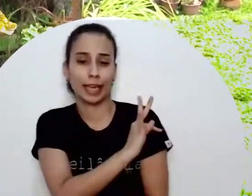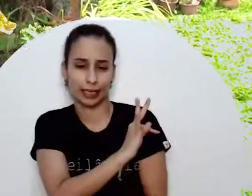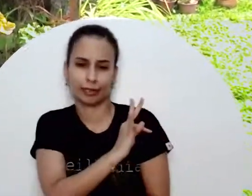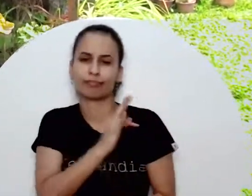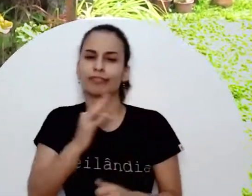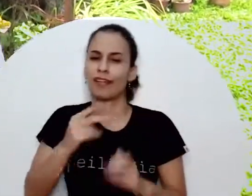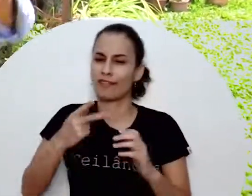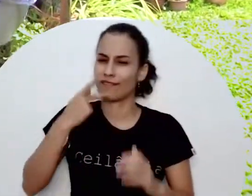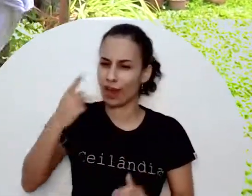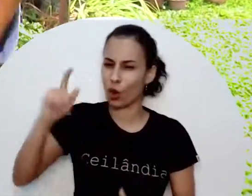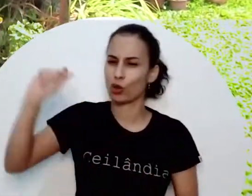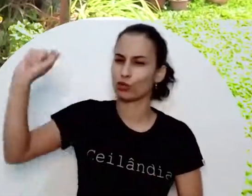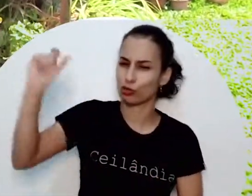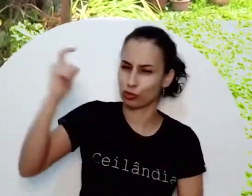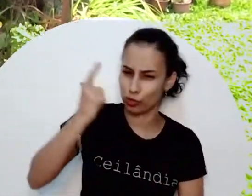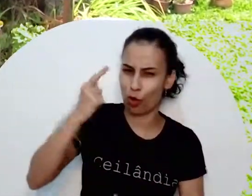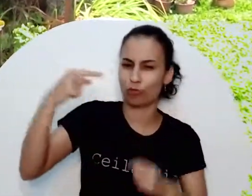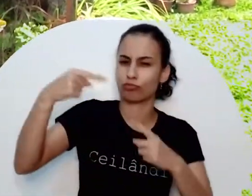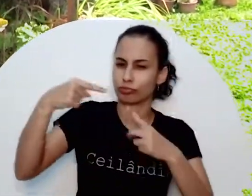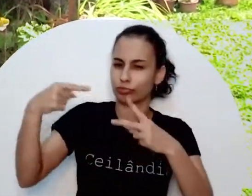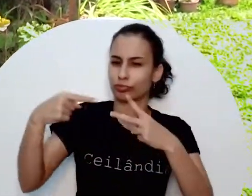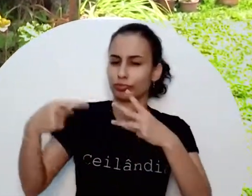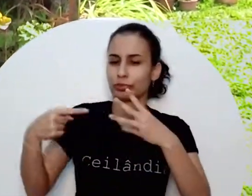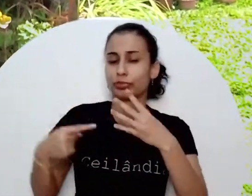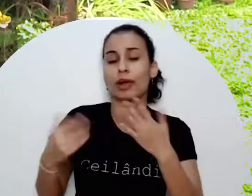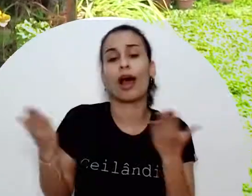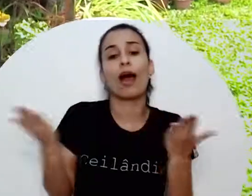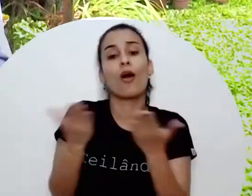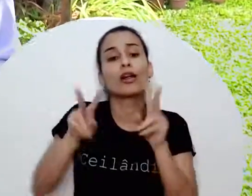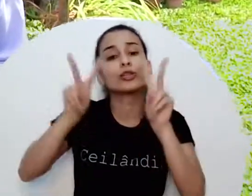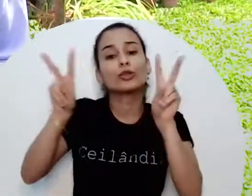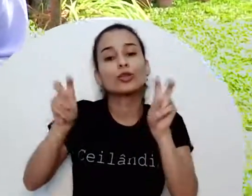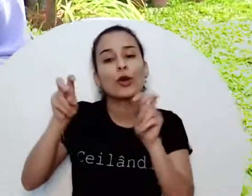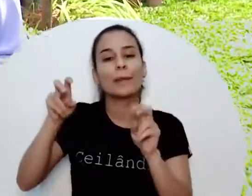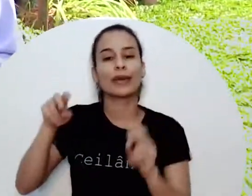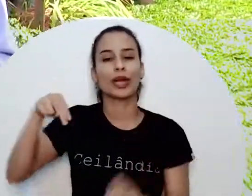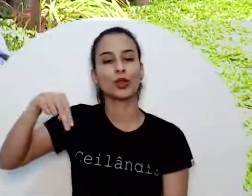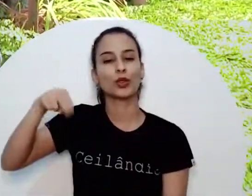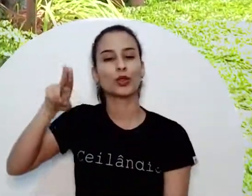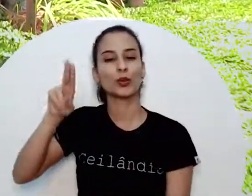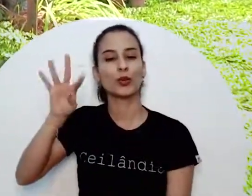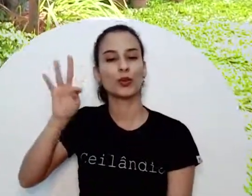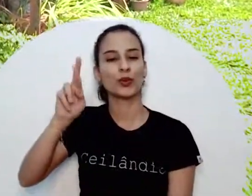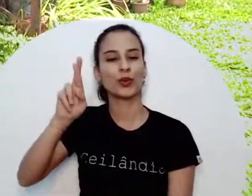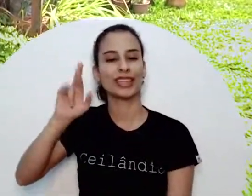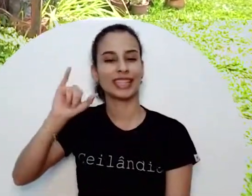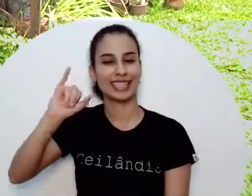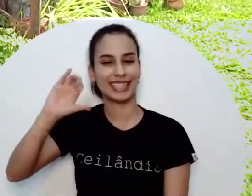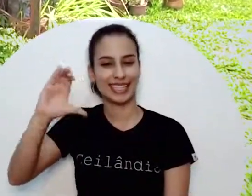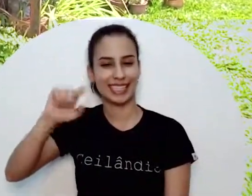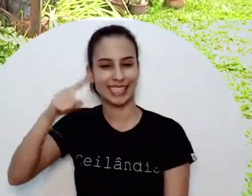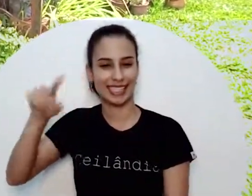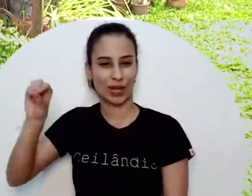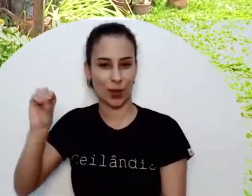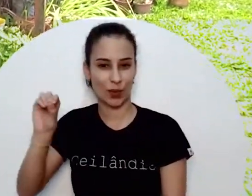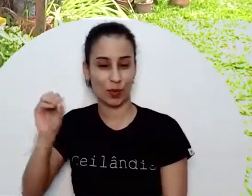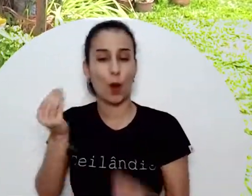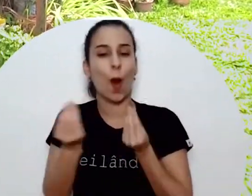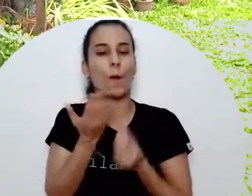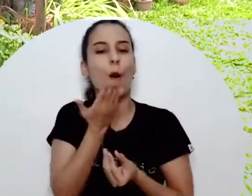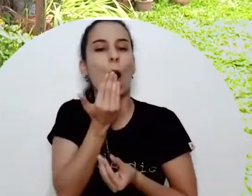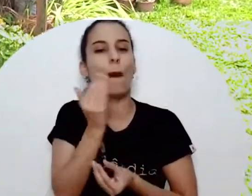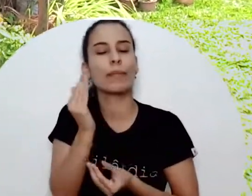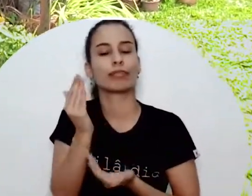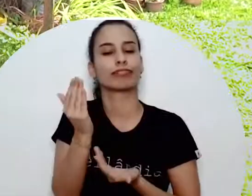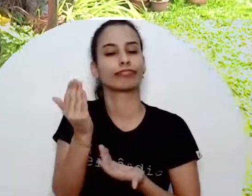coisas. A gente falou da luz do sol, e agora eu quero falar para vocês sobre a questão da nutrição das plantas. As plantas, como já dissemos também,